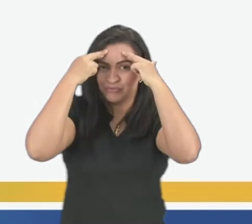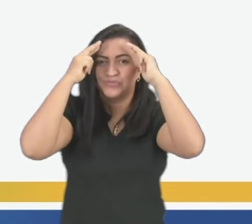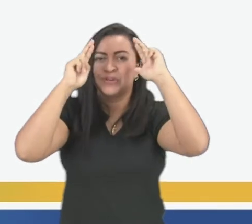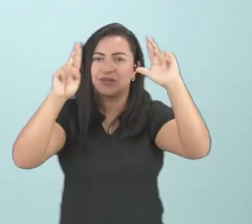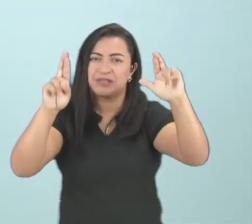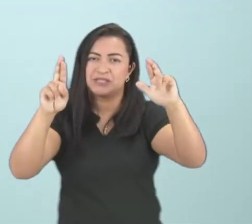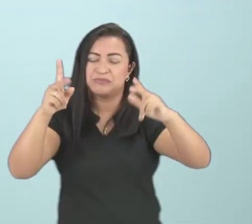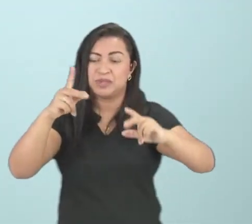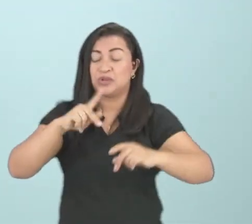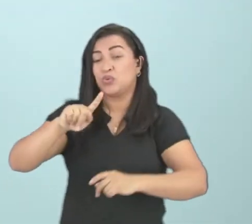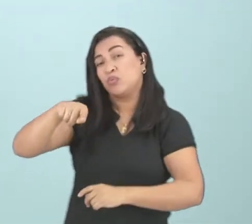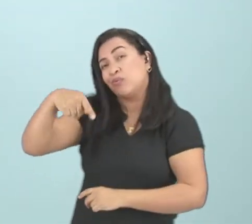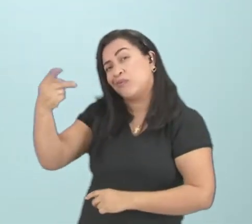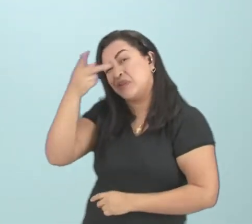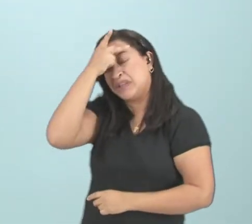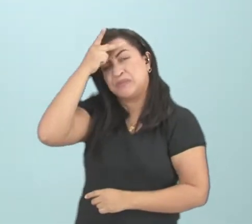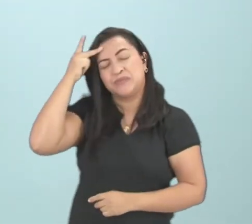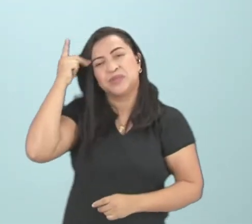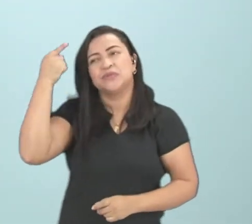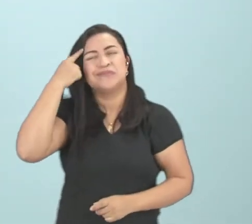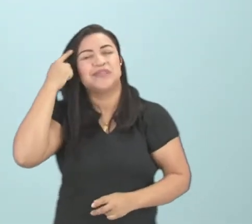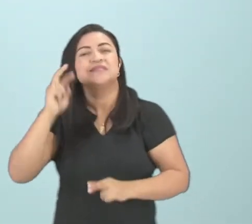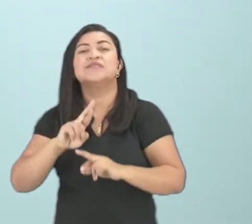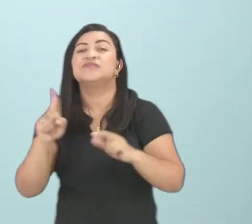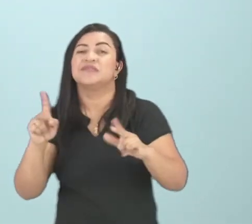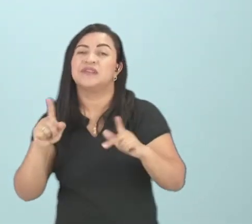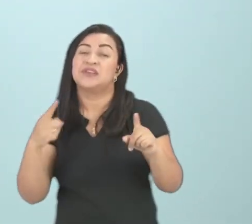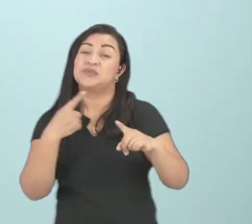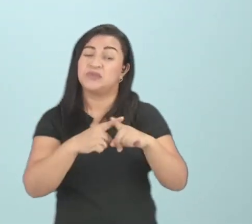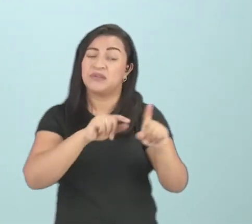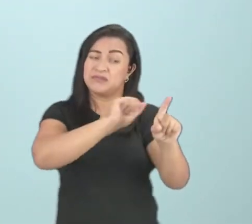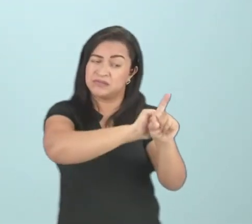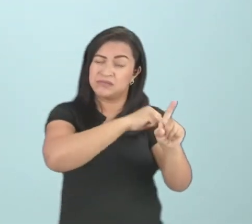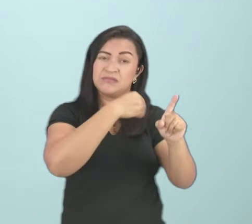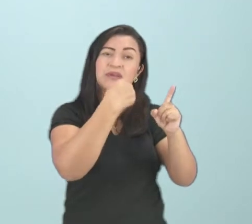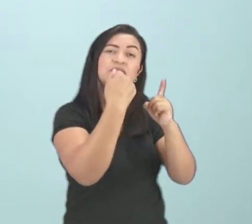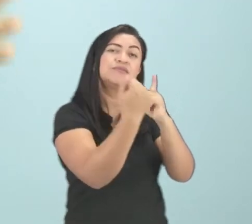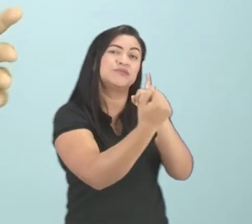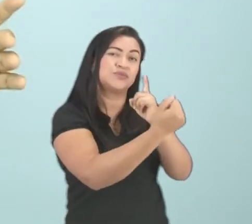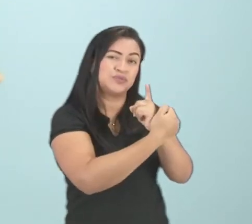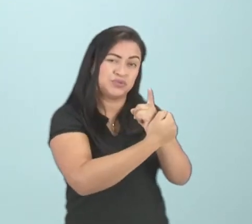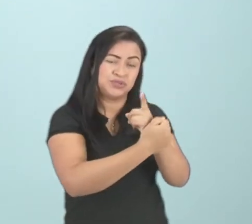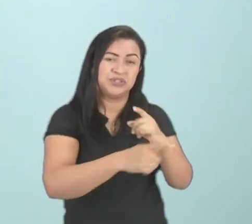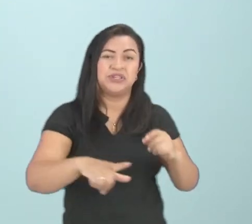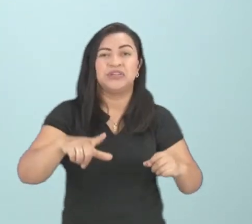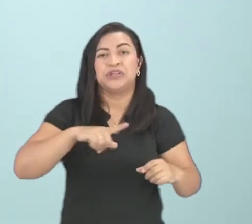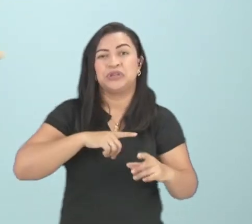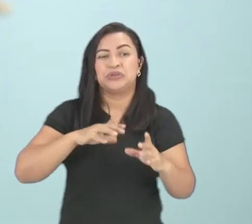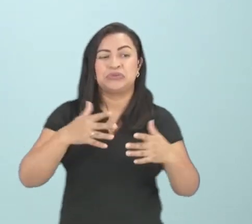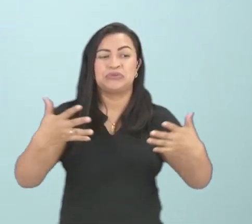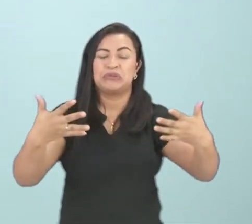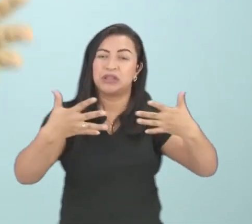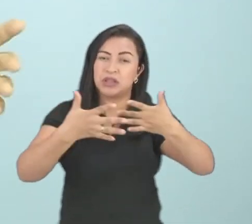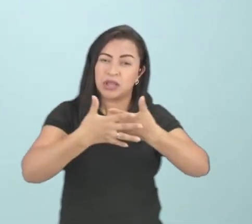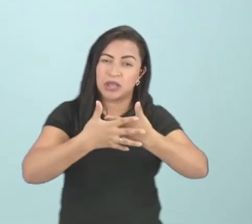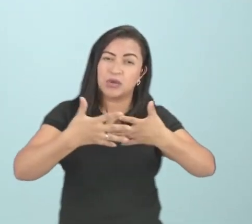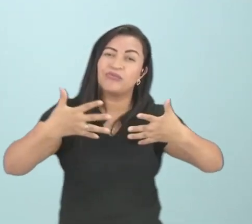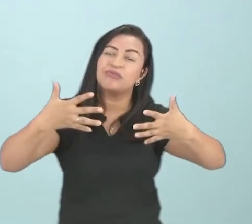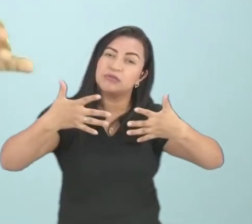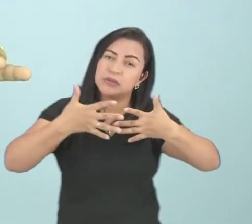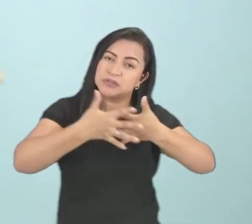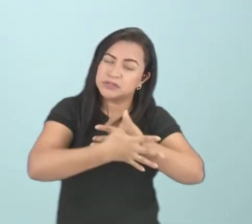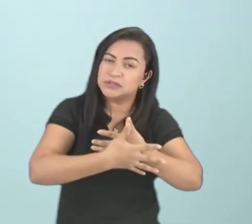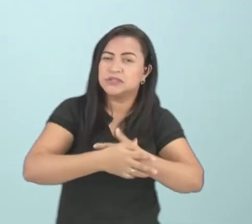diferente. Então nós temos que saber que vivemos numa sociedade que é um tecido, que tem informações, que tem costumes, que